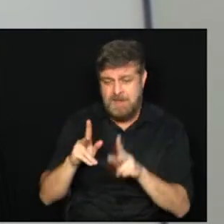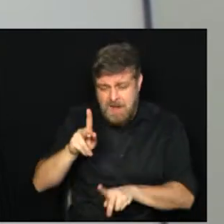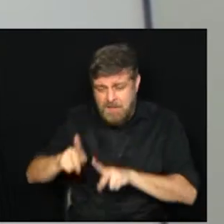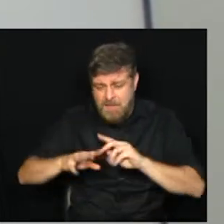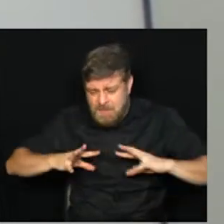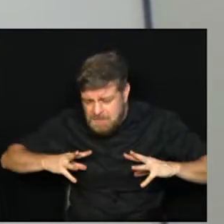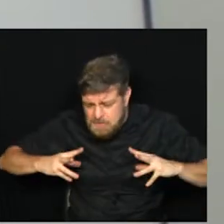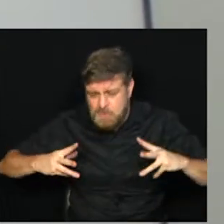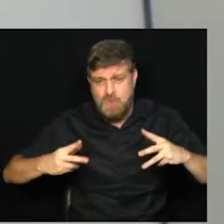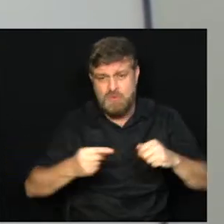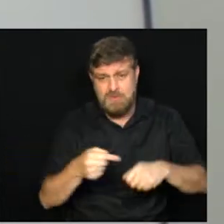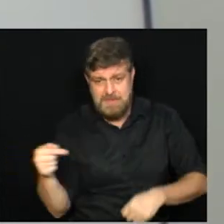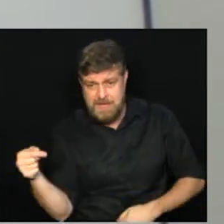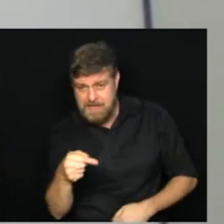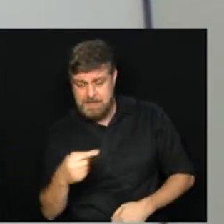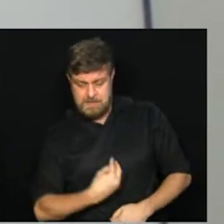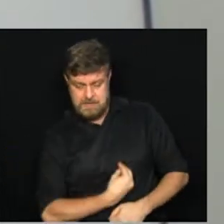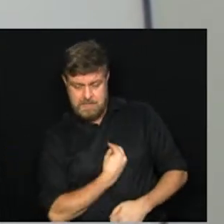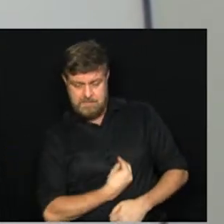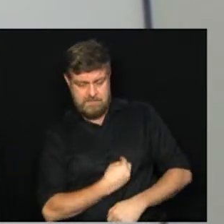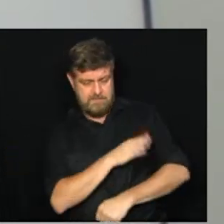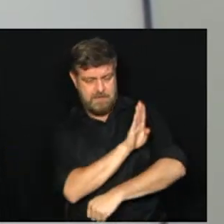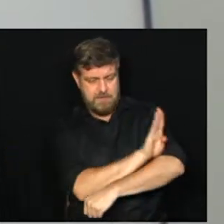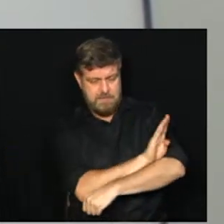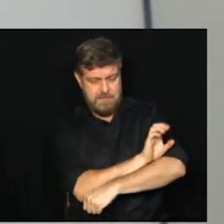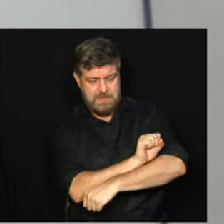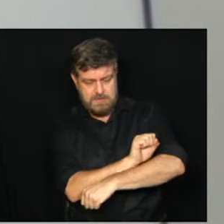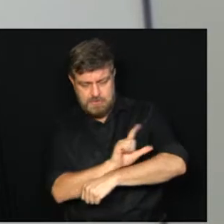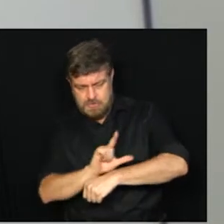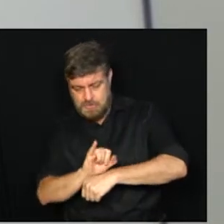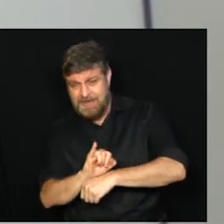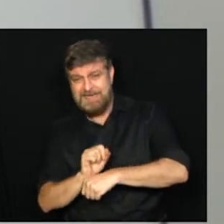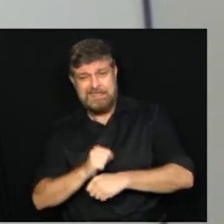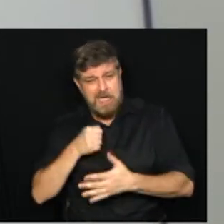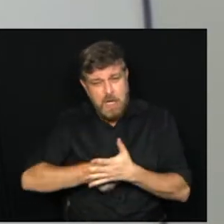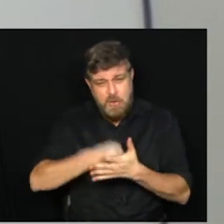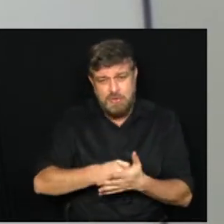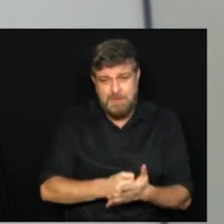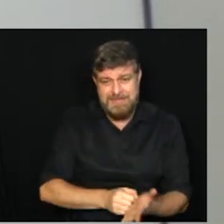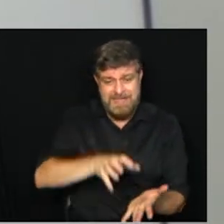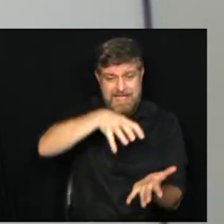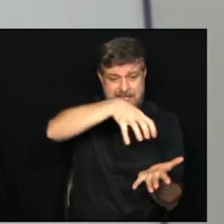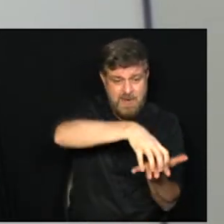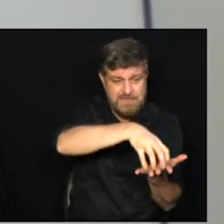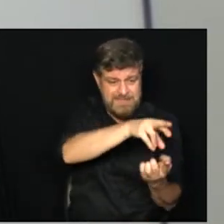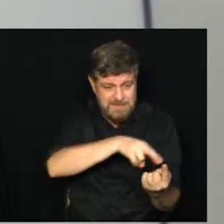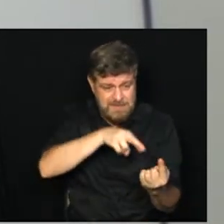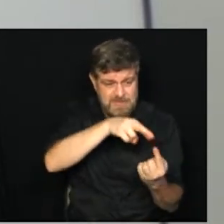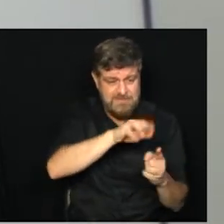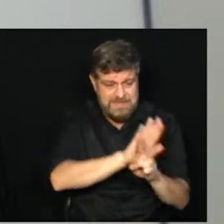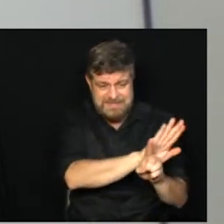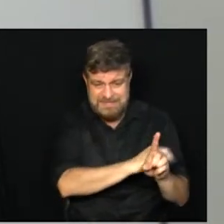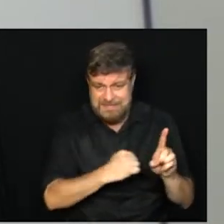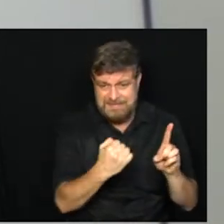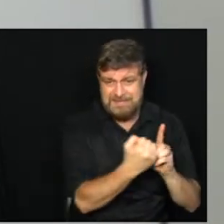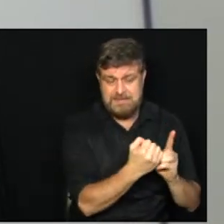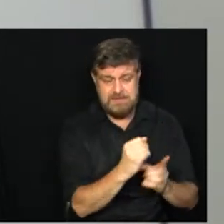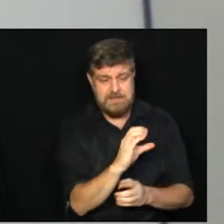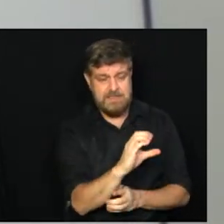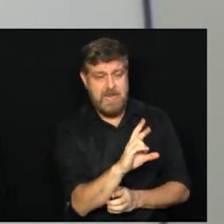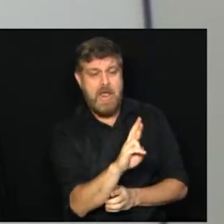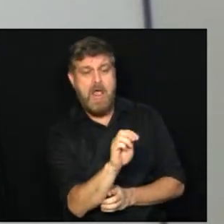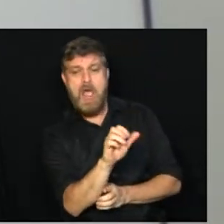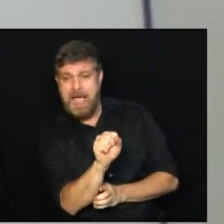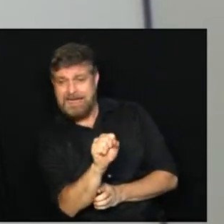população do Jardim Bassoli, que lutou e muito para ter um CRAS e que não foi fácil, porque isso gira desde a